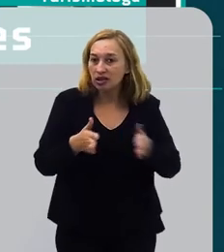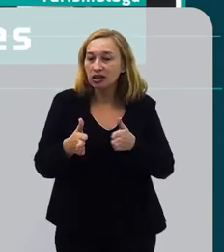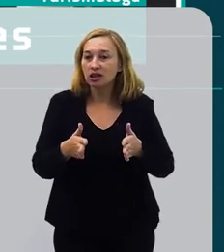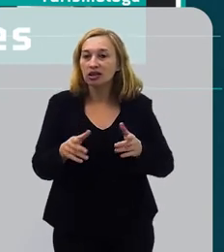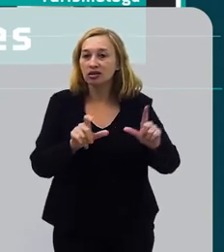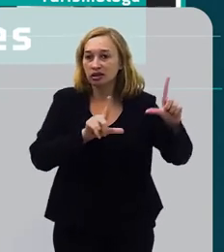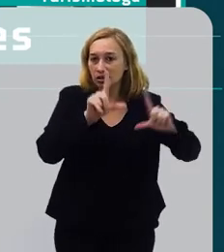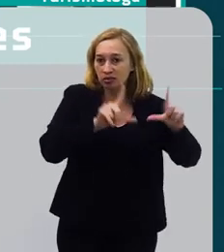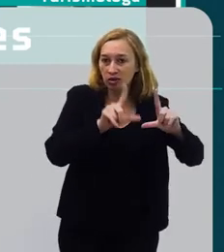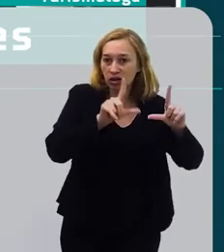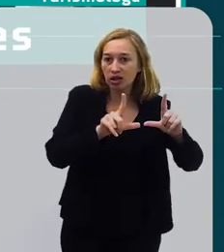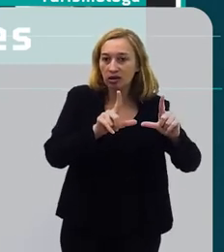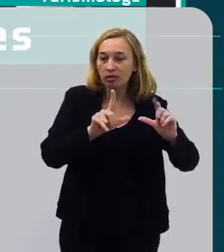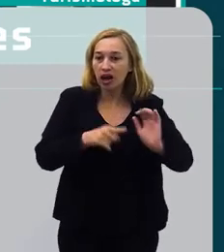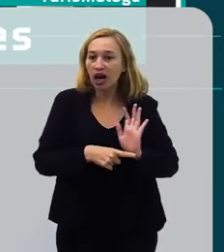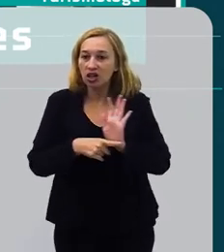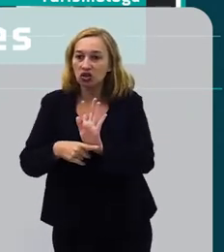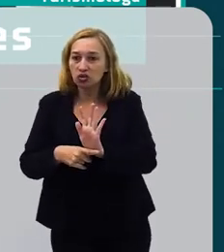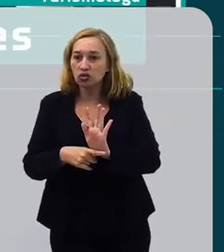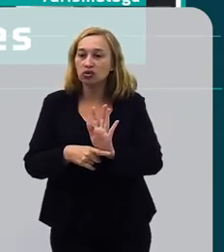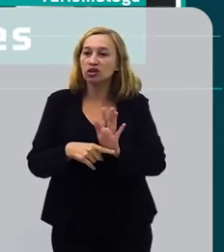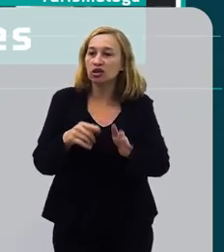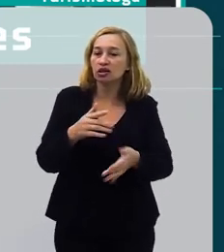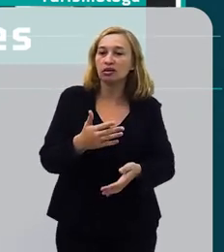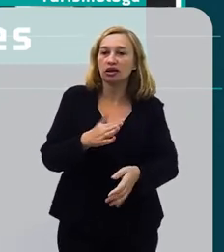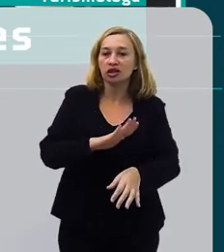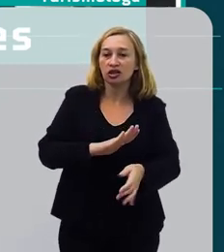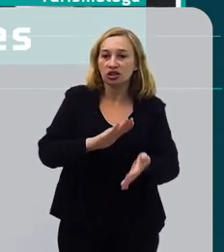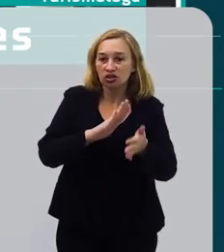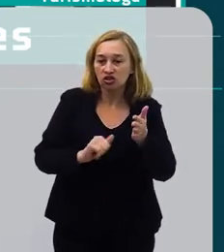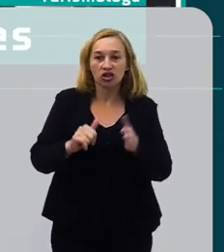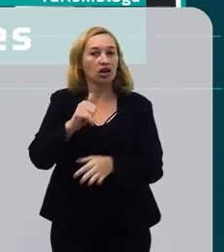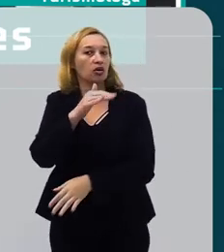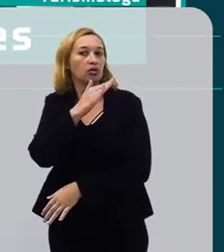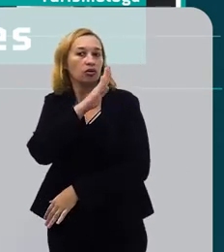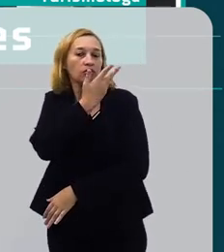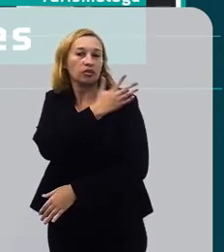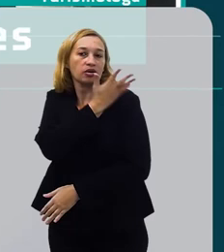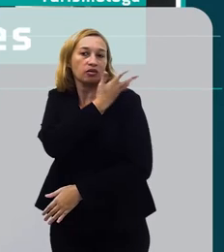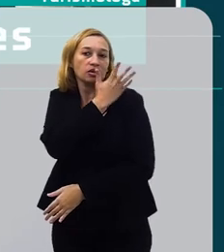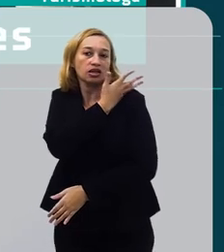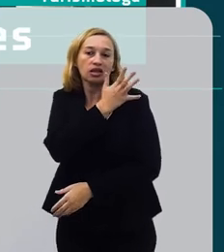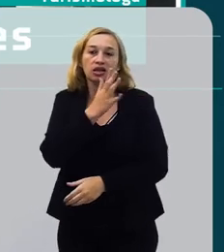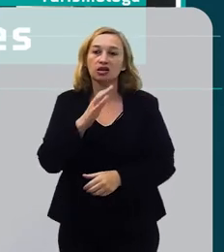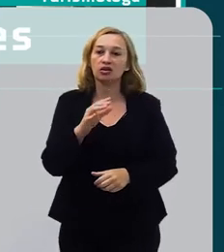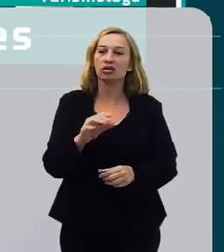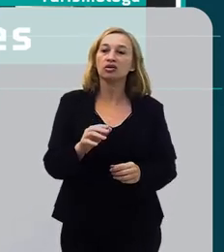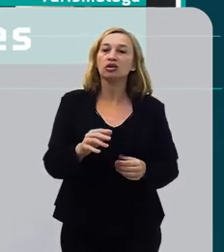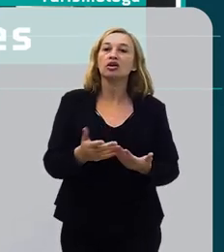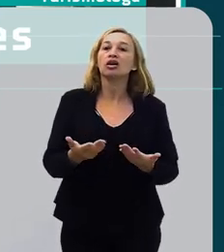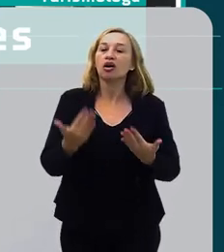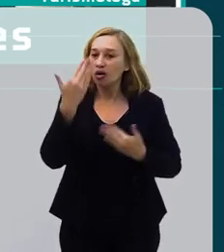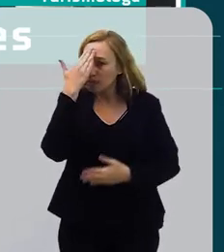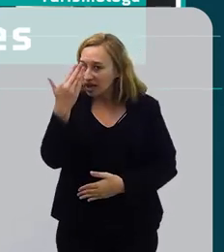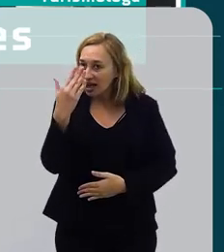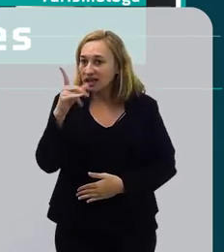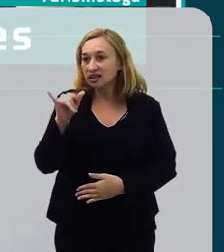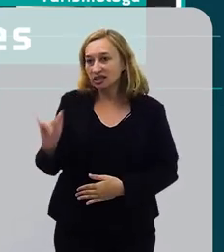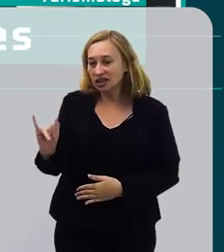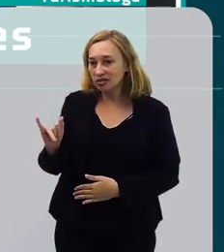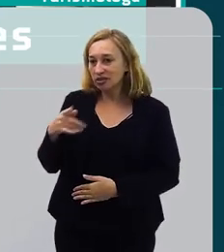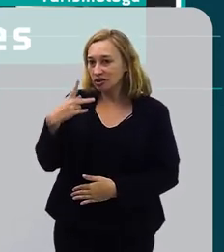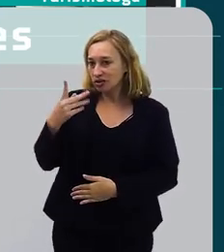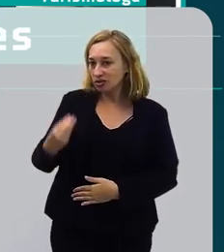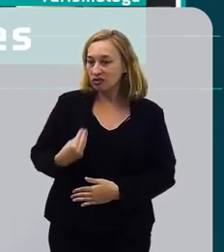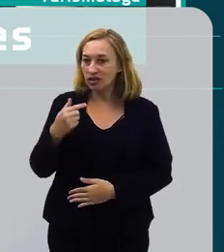as dificuldades. Espero que esse programa sirva também para poder derrubar preconceitos, para naturalizar o que é natural. E